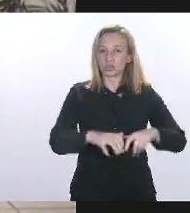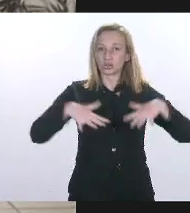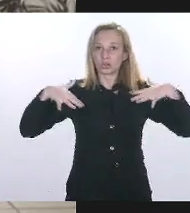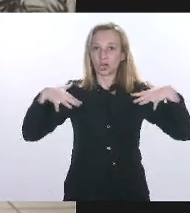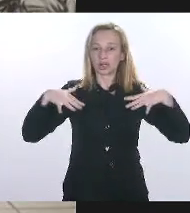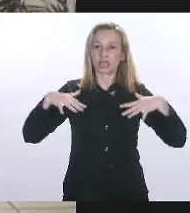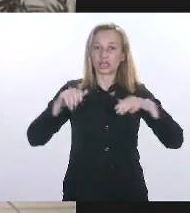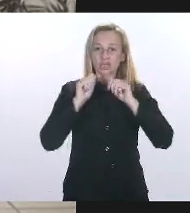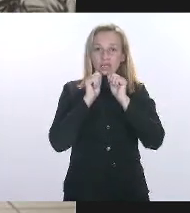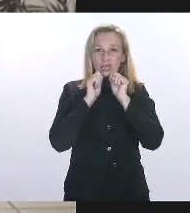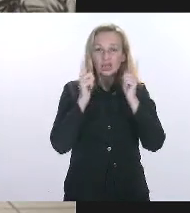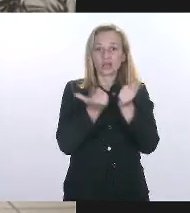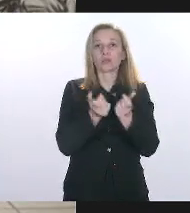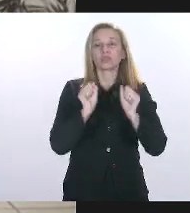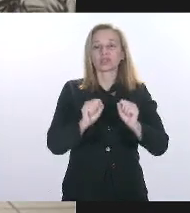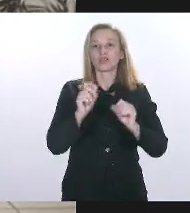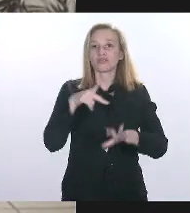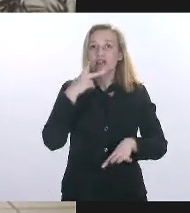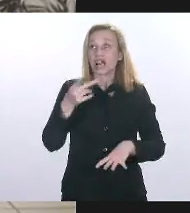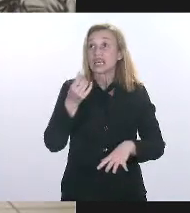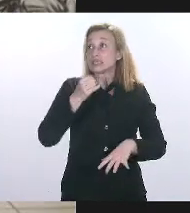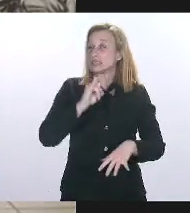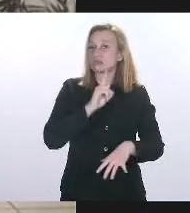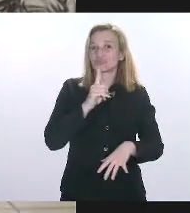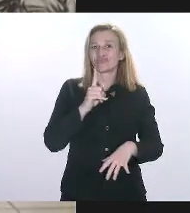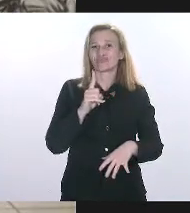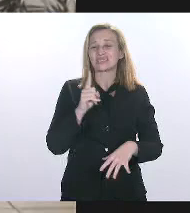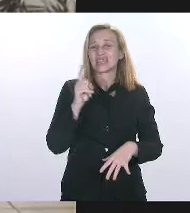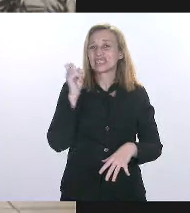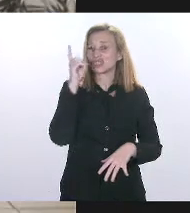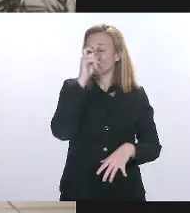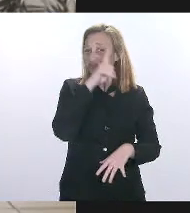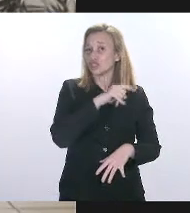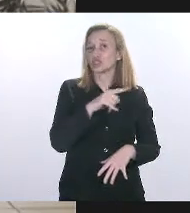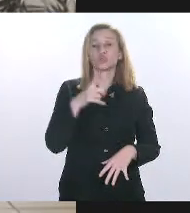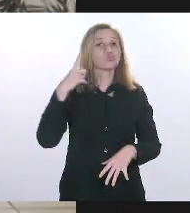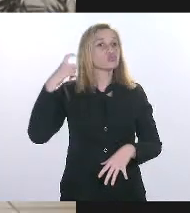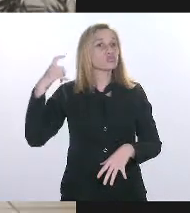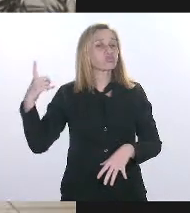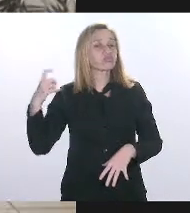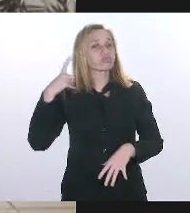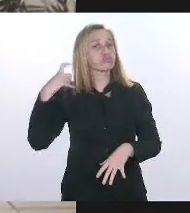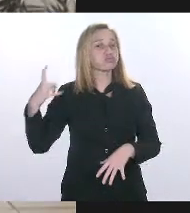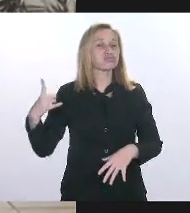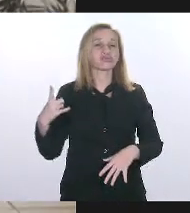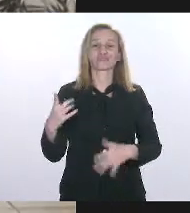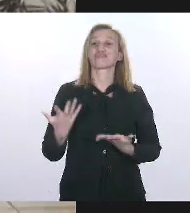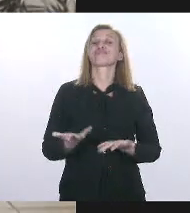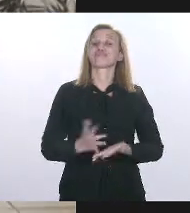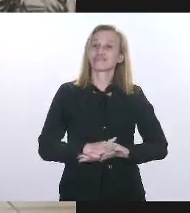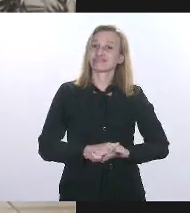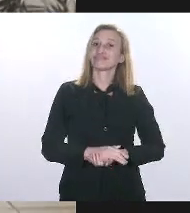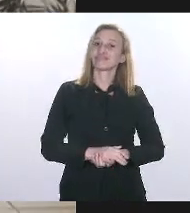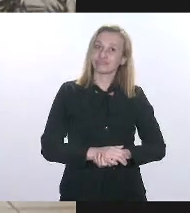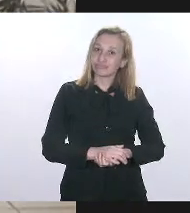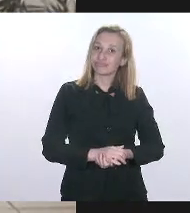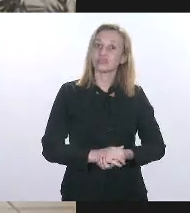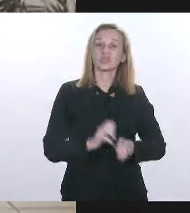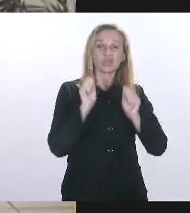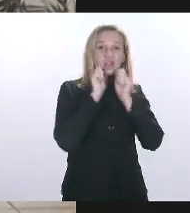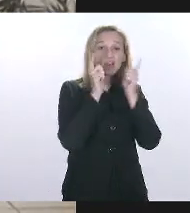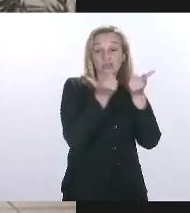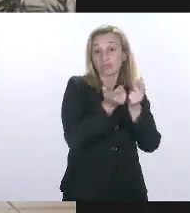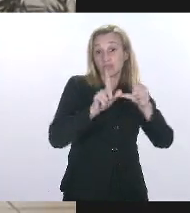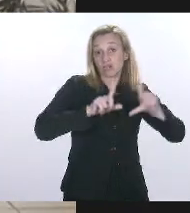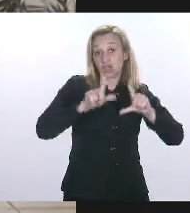Alerj para poder fazer a sua fala, porque senão vai ficar um retorno absurdo aqui na TV Alerj